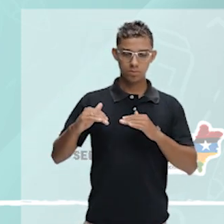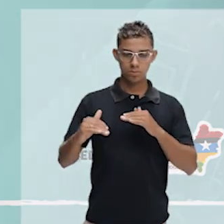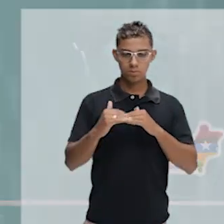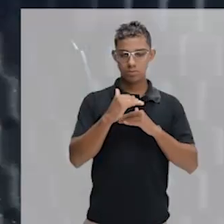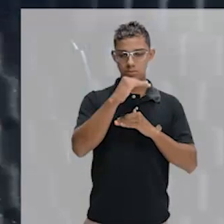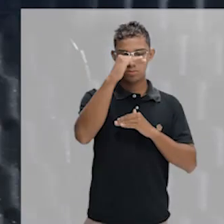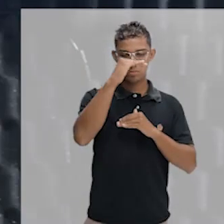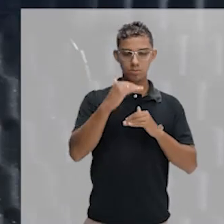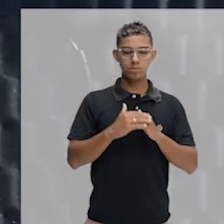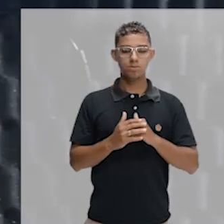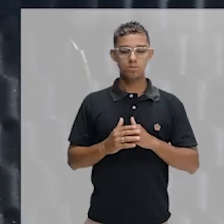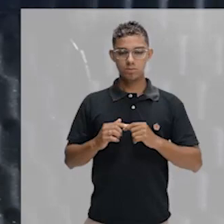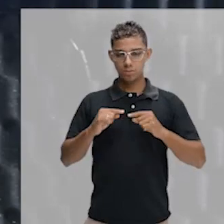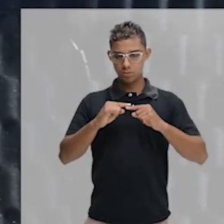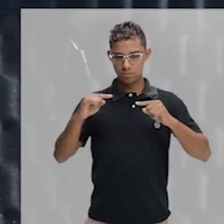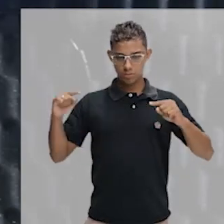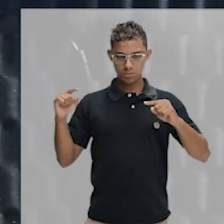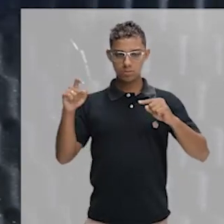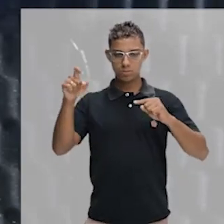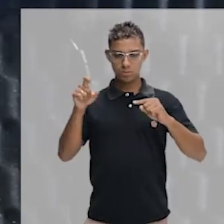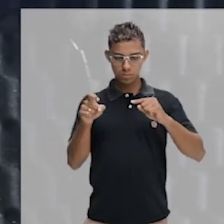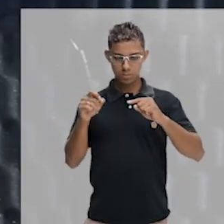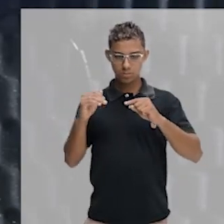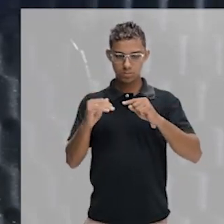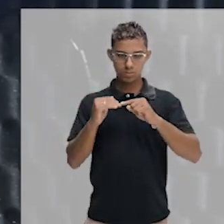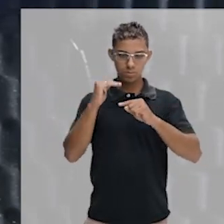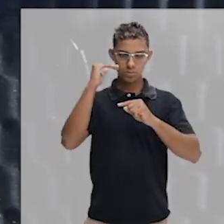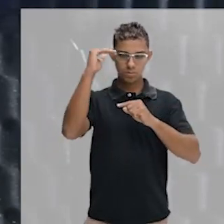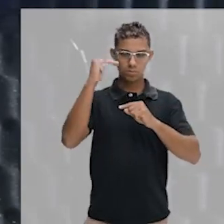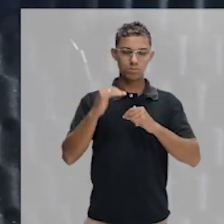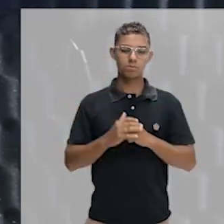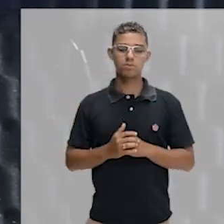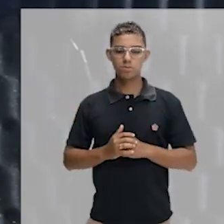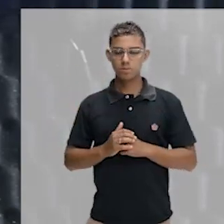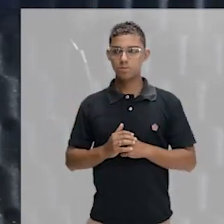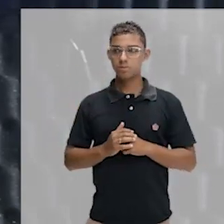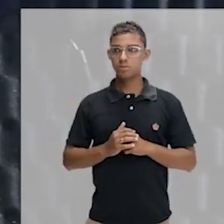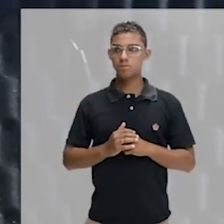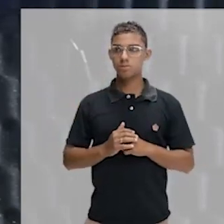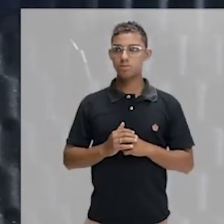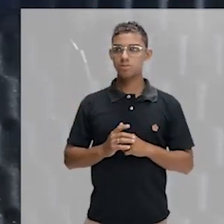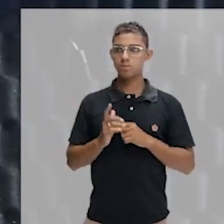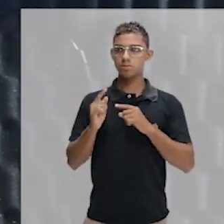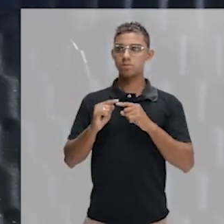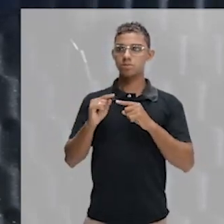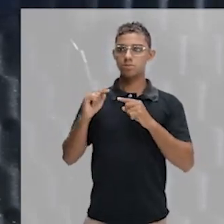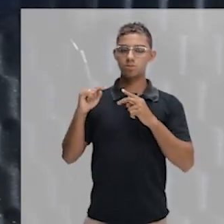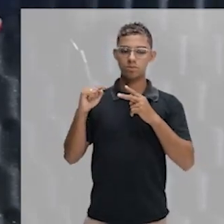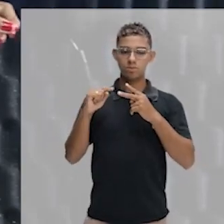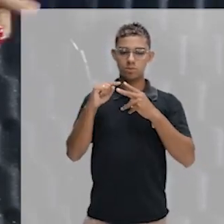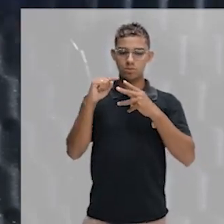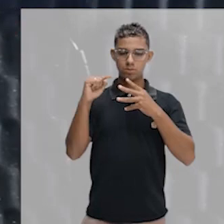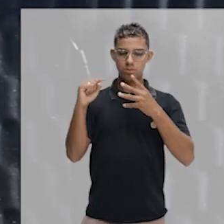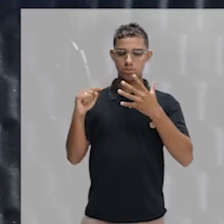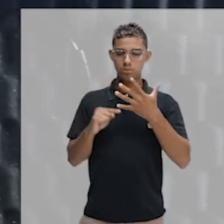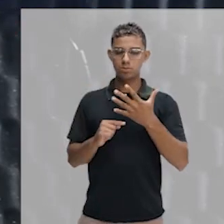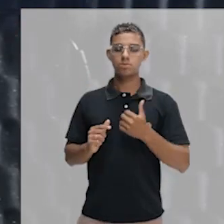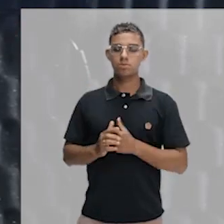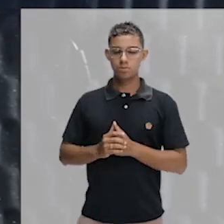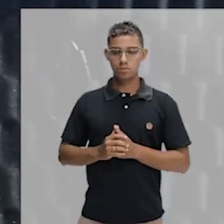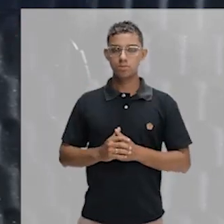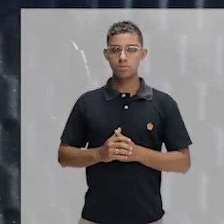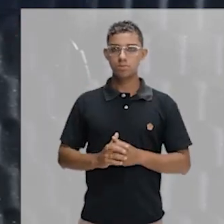X todo o gráfico tá todo ele sobre o eixo X acima dele tá E todos os pontinhos estão colocados aqui